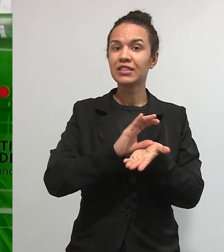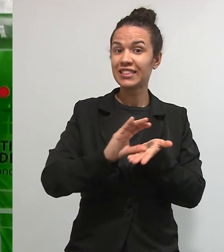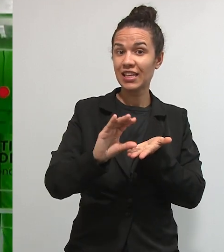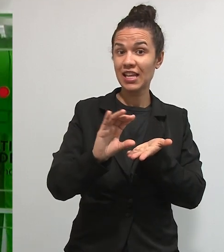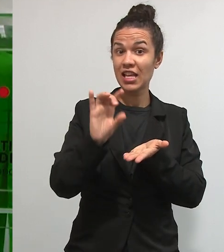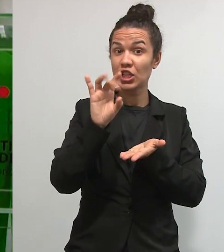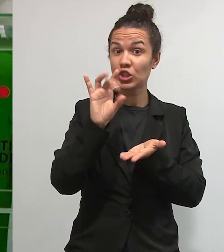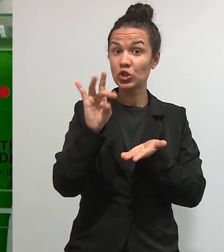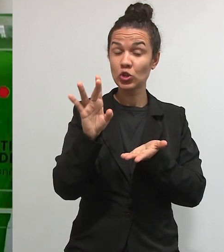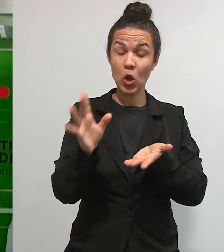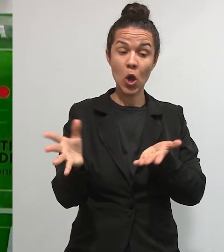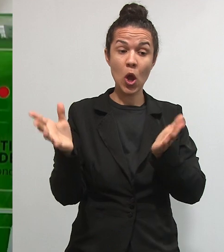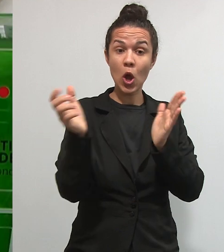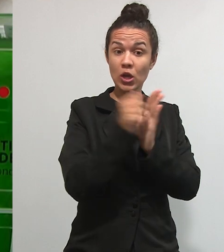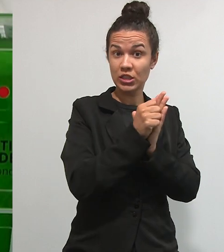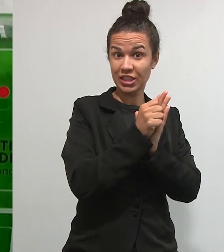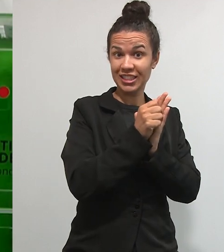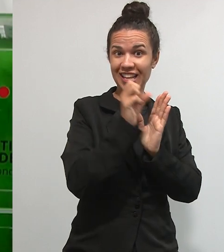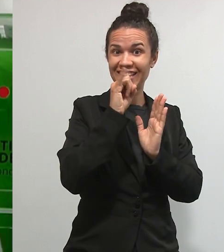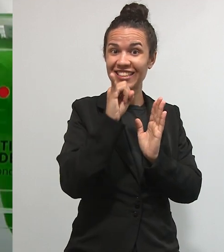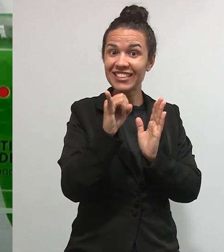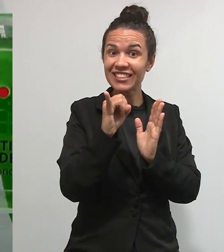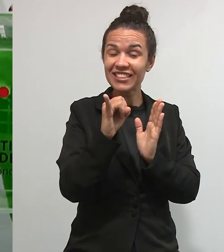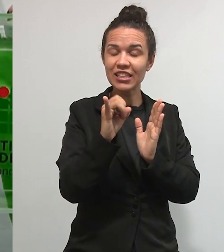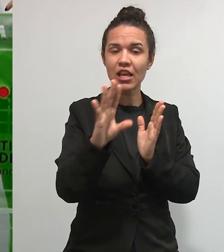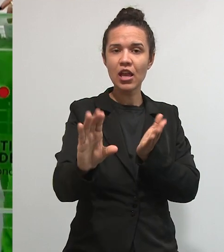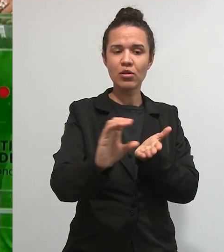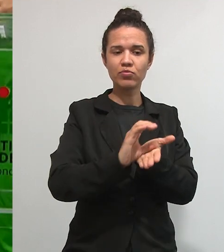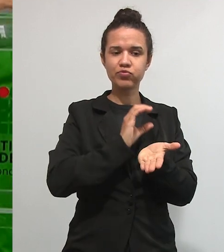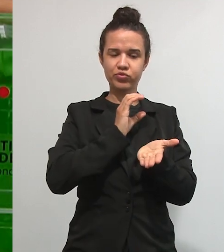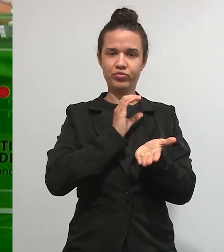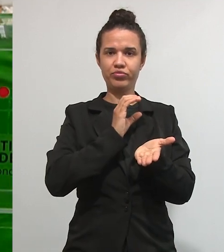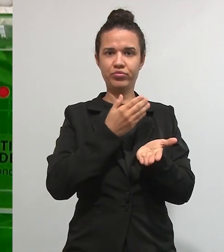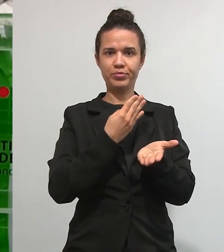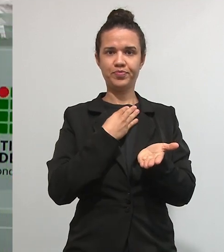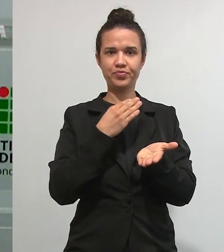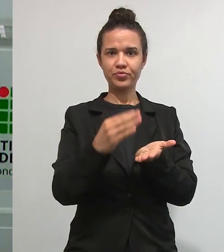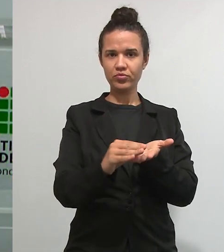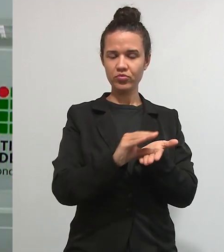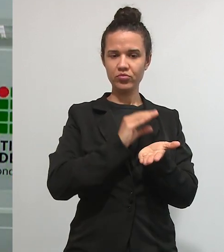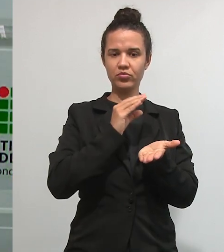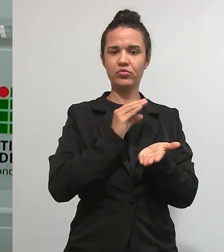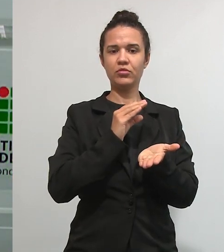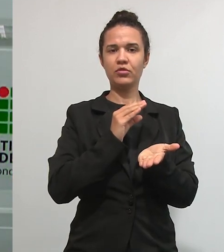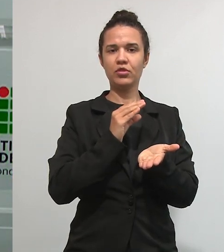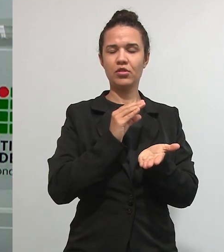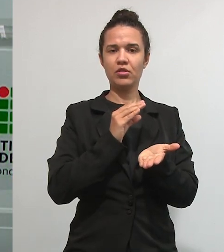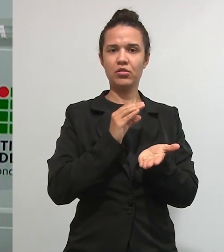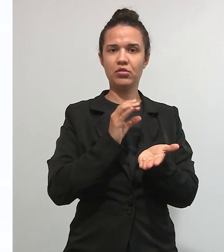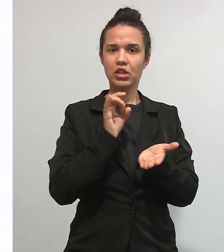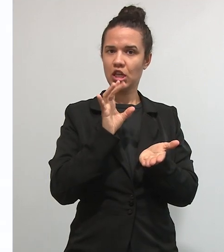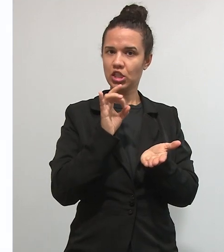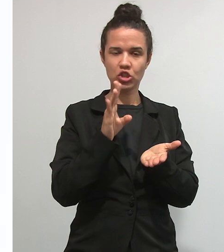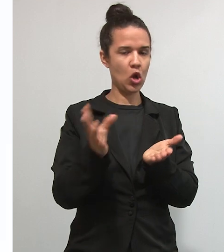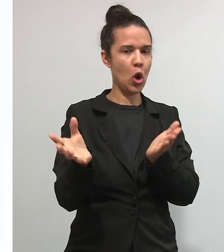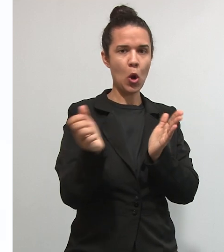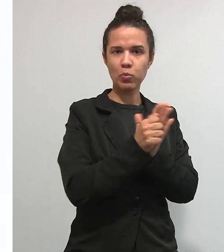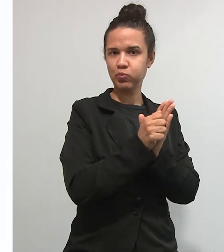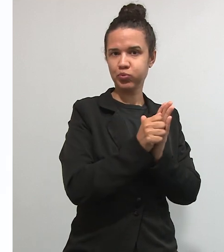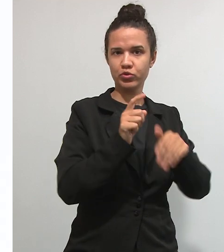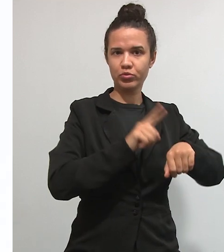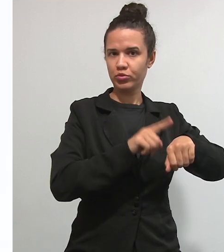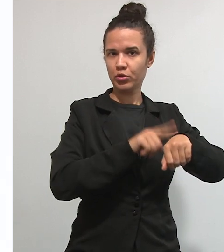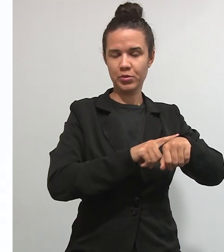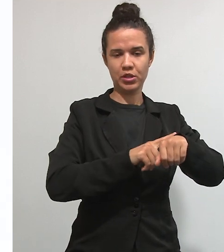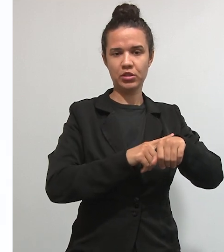registrada quando é recebida, ok? Que nem vimos aqui, ó. No momento em que ela for efetivamente